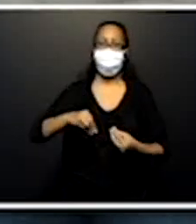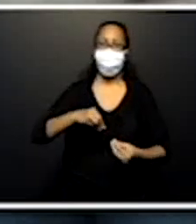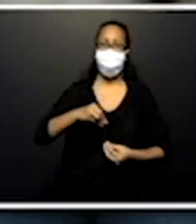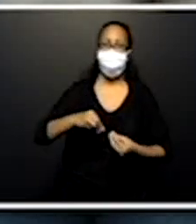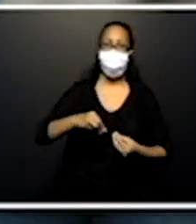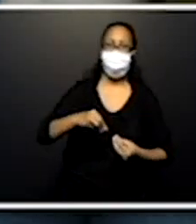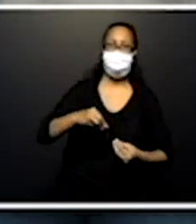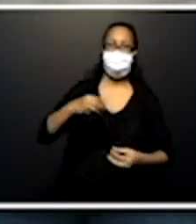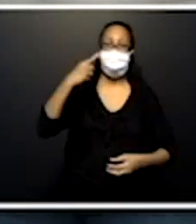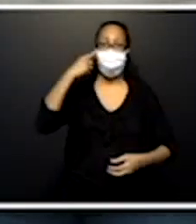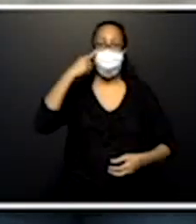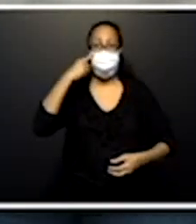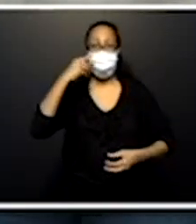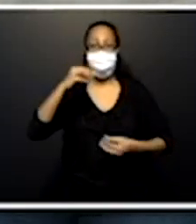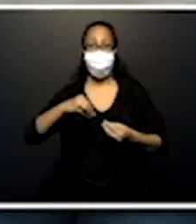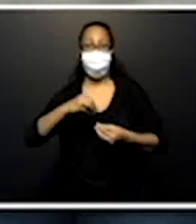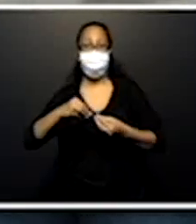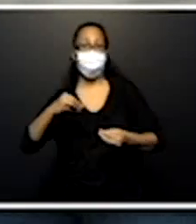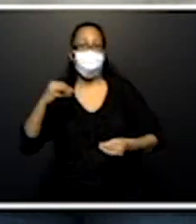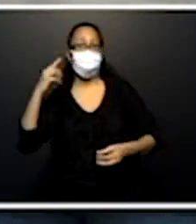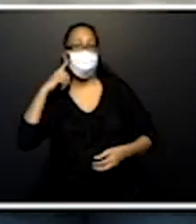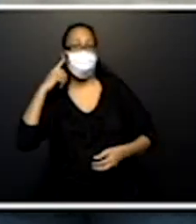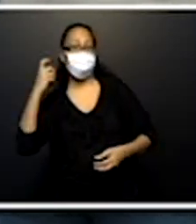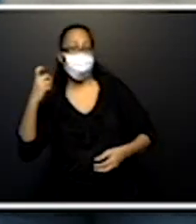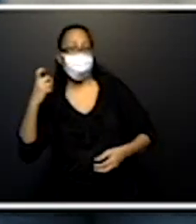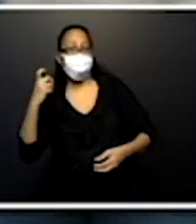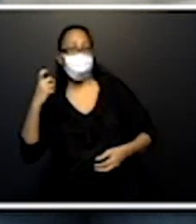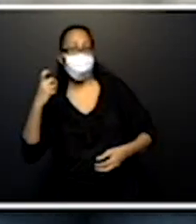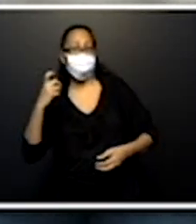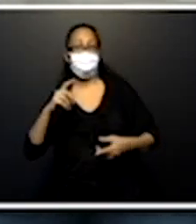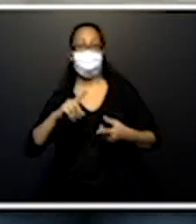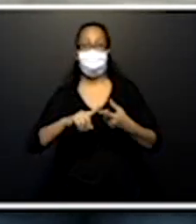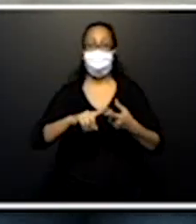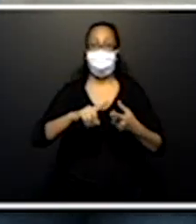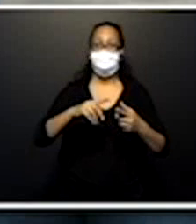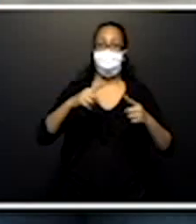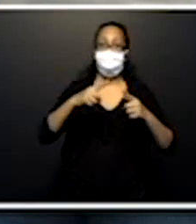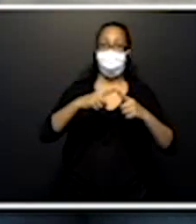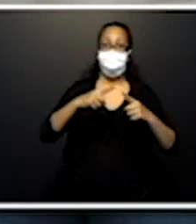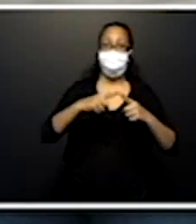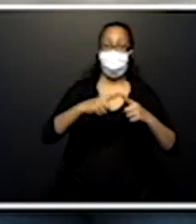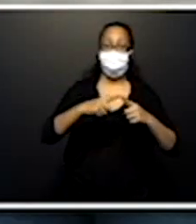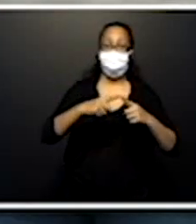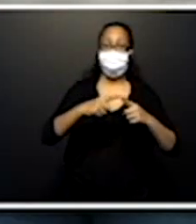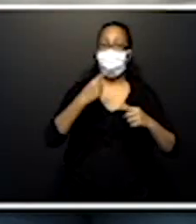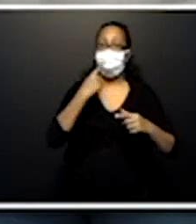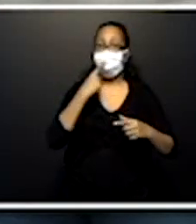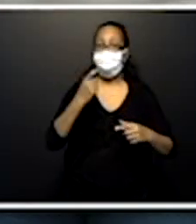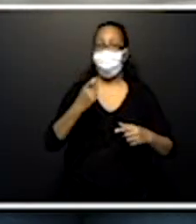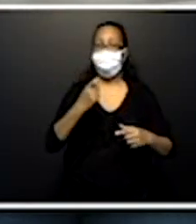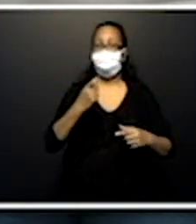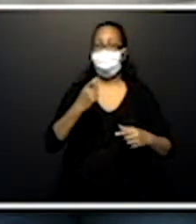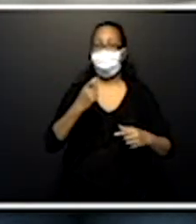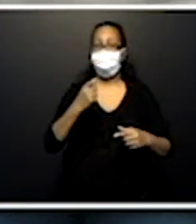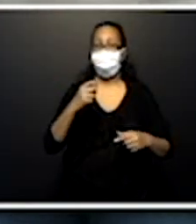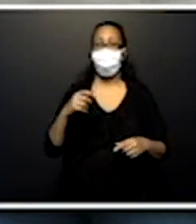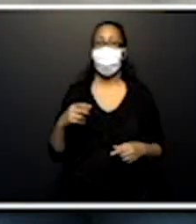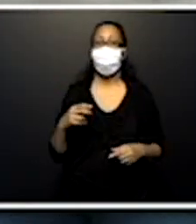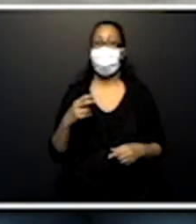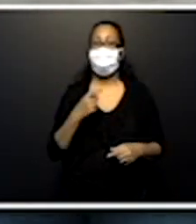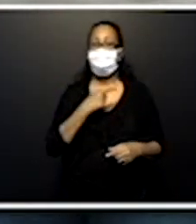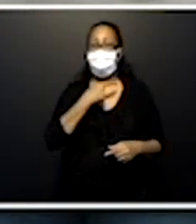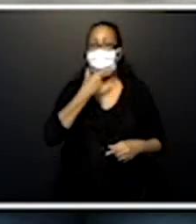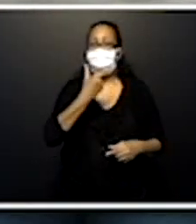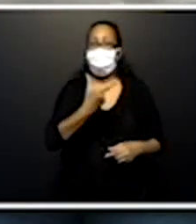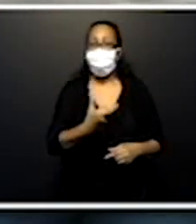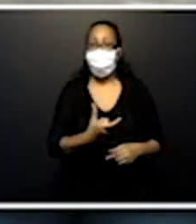com audição, misturar tato e paladar. Então, quando eu falo, por exemplo, uma voz amarga, voz eu